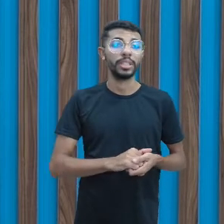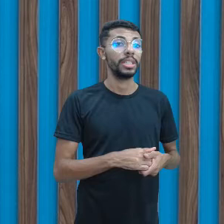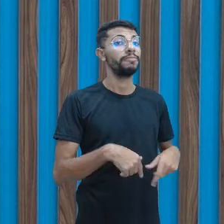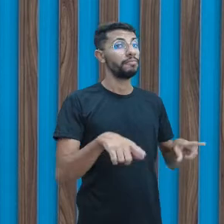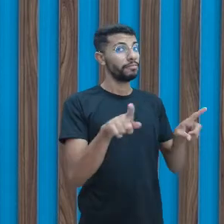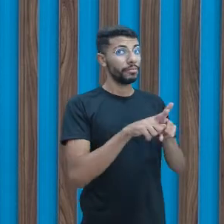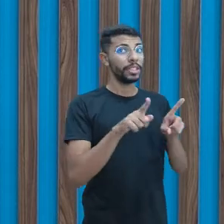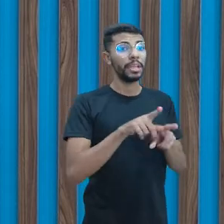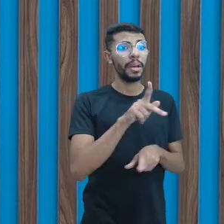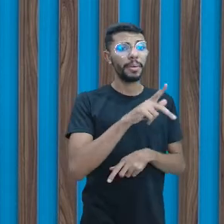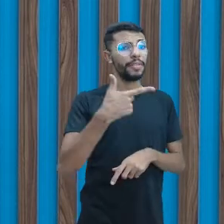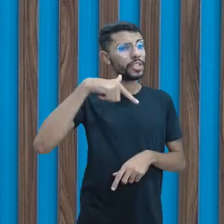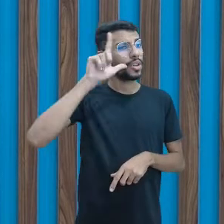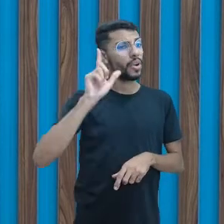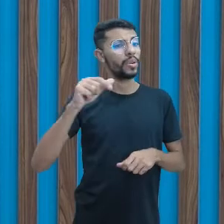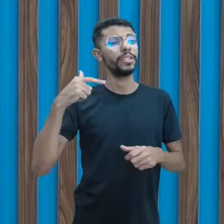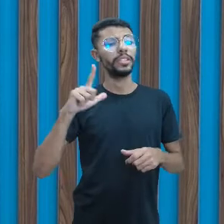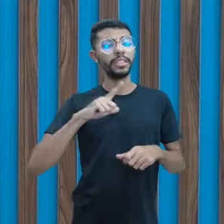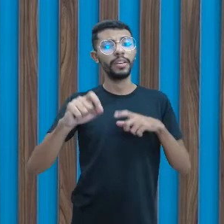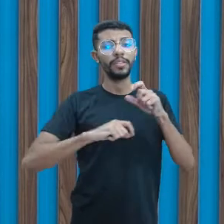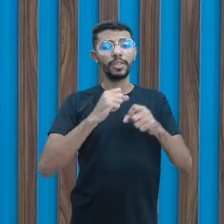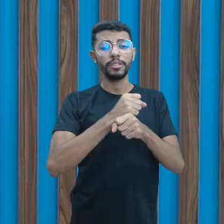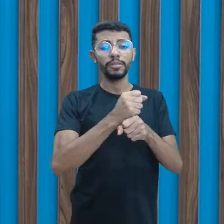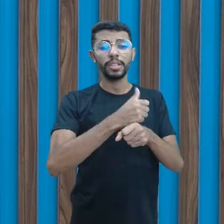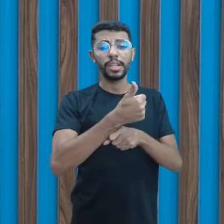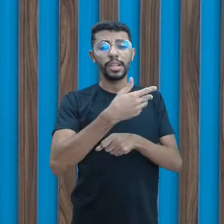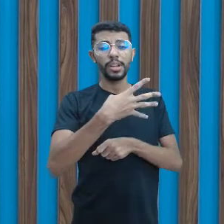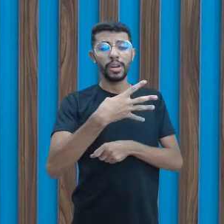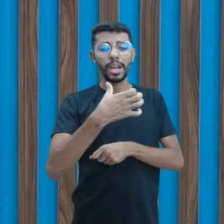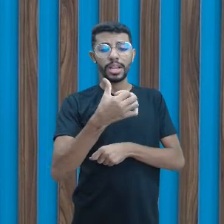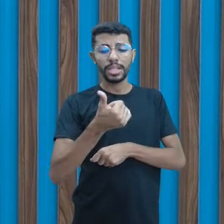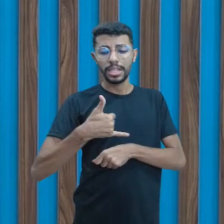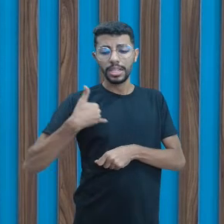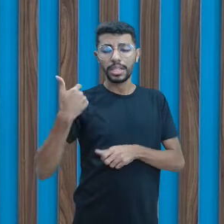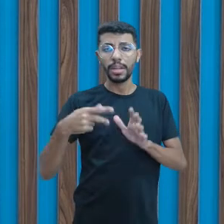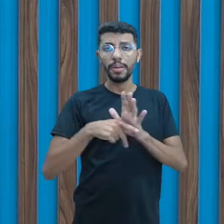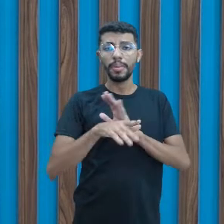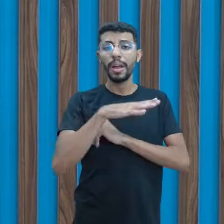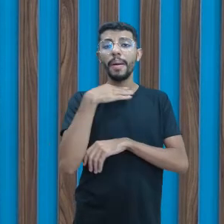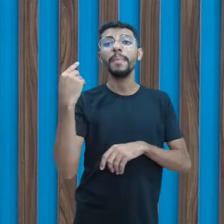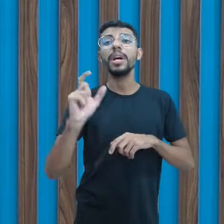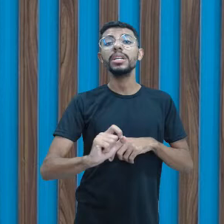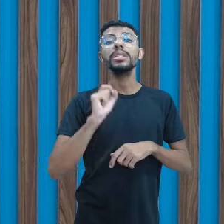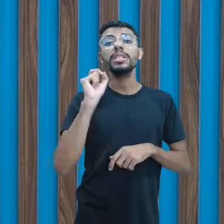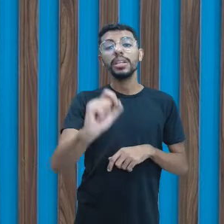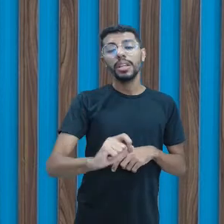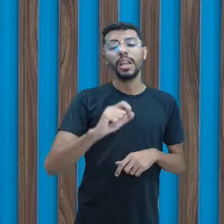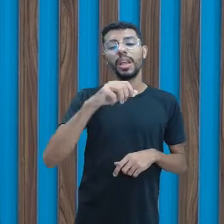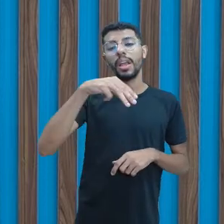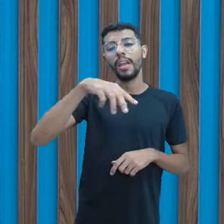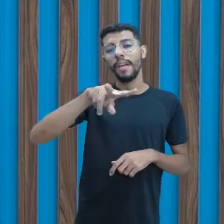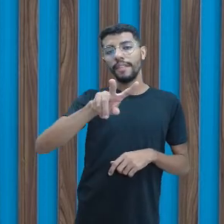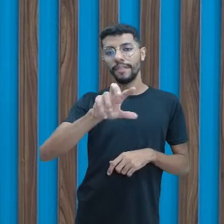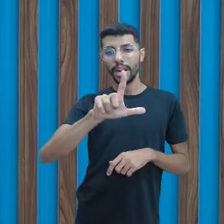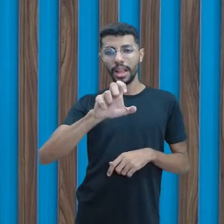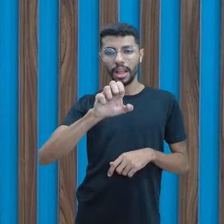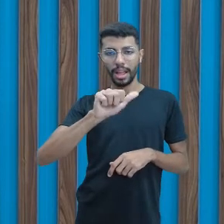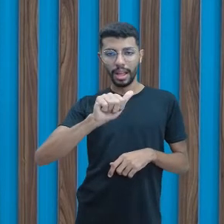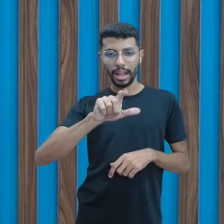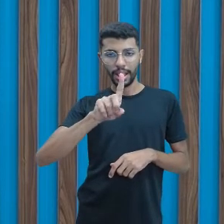completaram assim 46 anos, né, da morte do Vladimir. Então, ontem as redes sociais